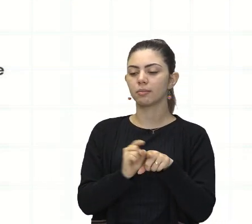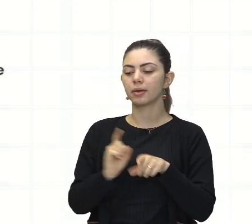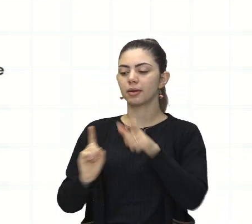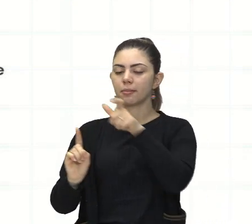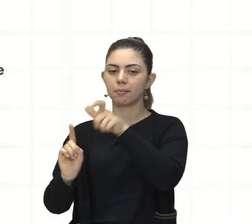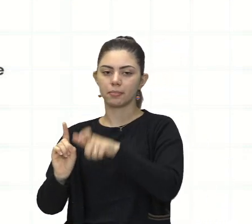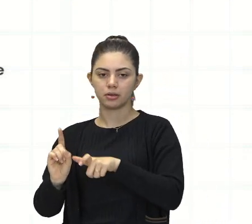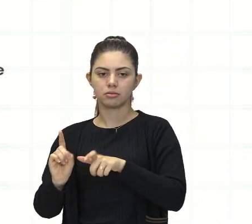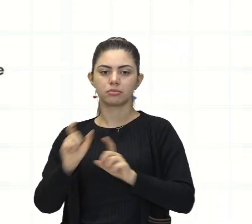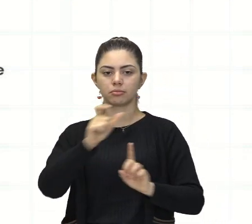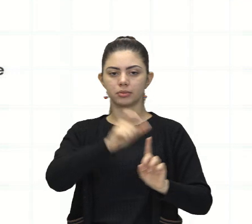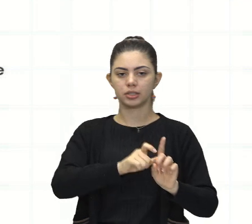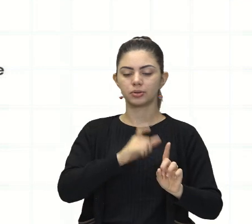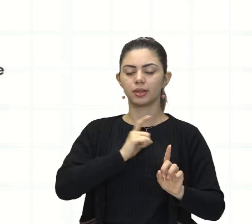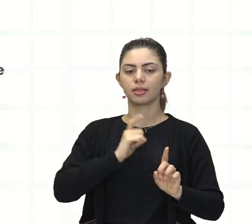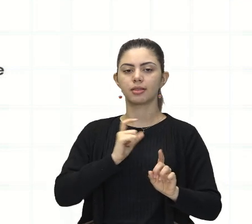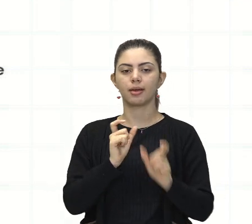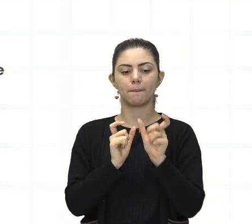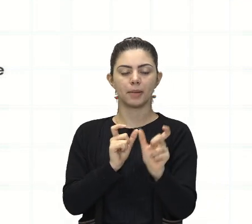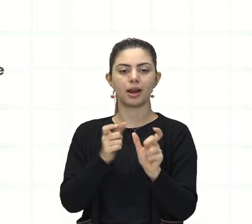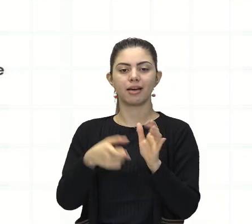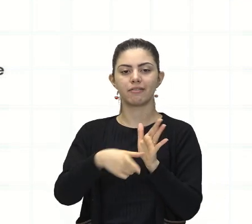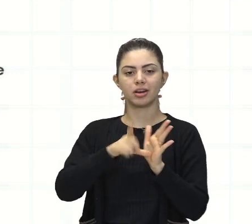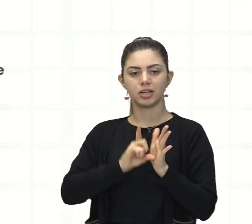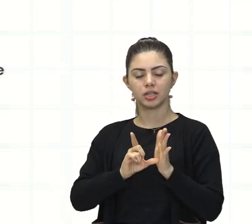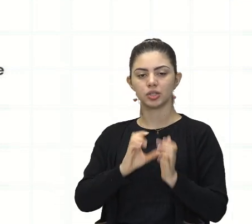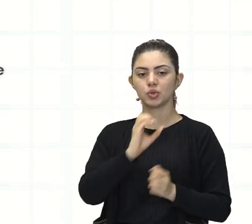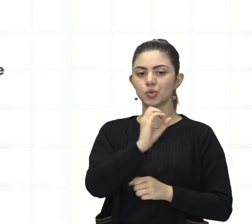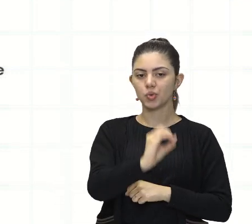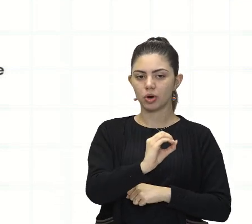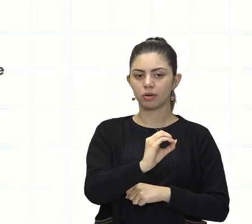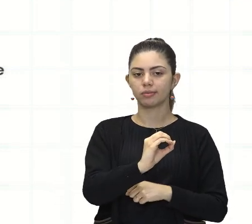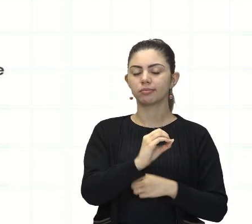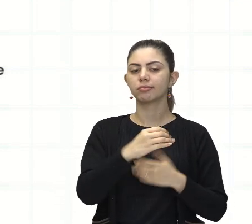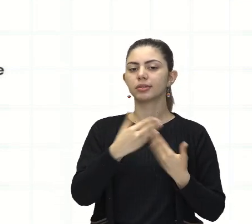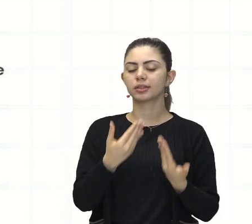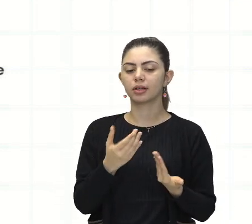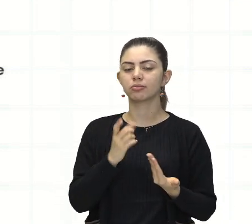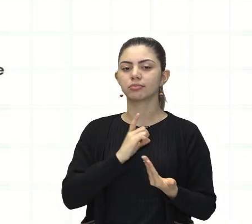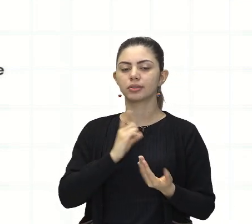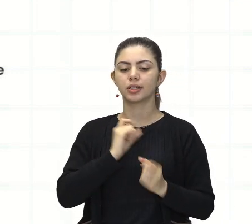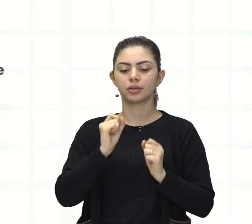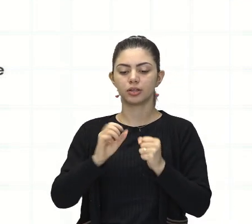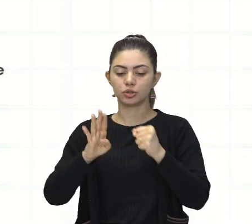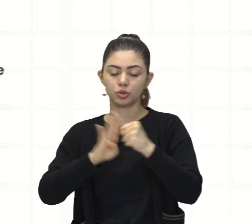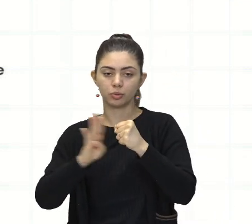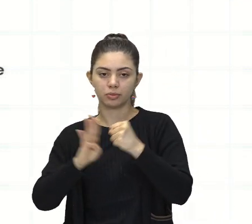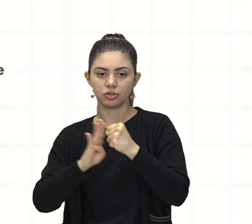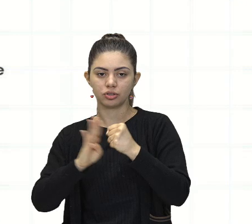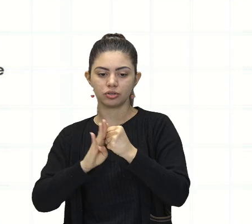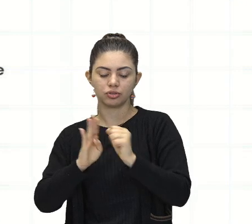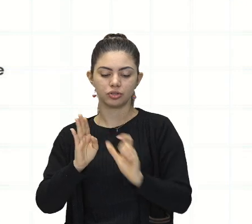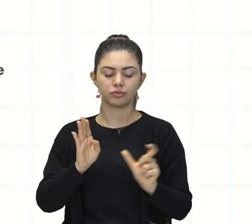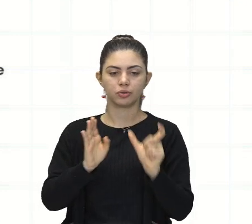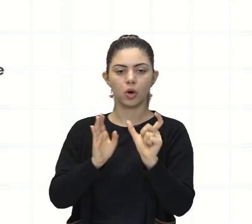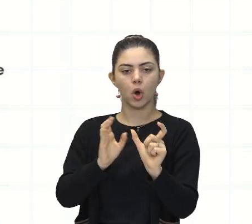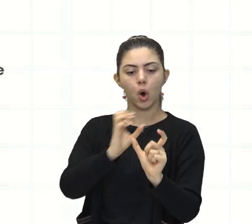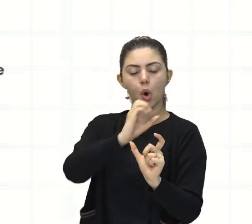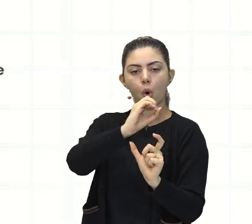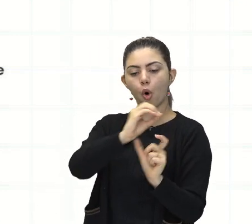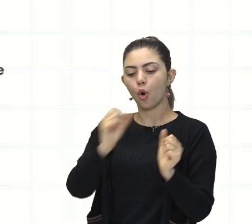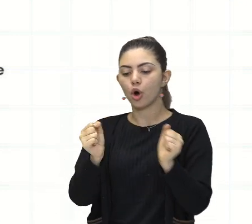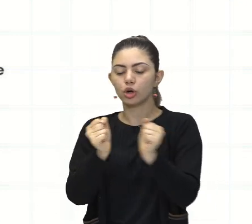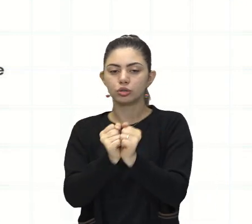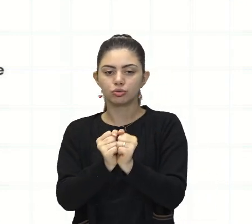índio. Quando essa palavrinha acompanha o substantivo,